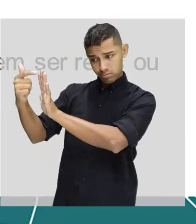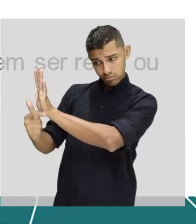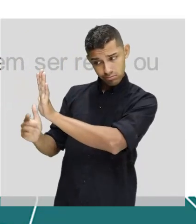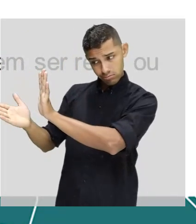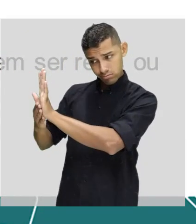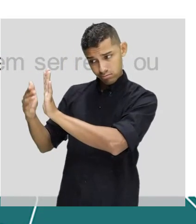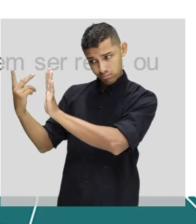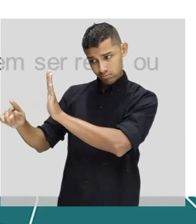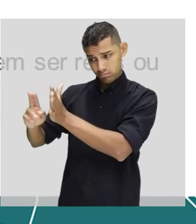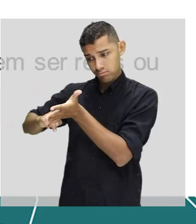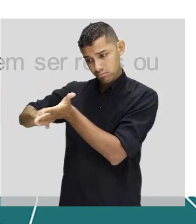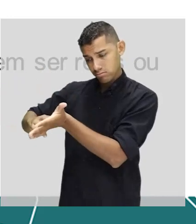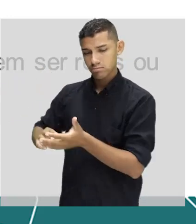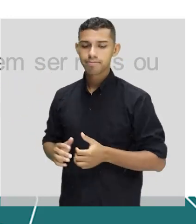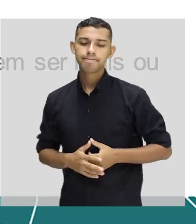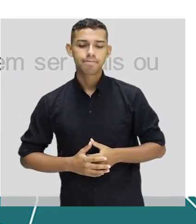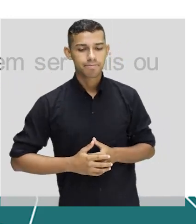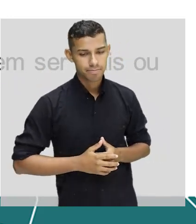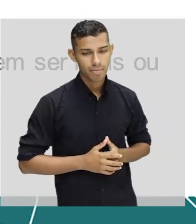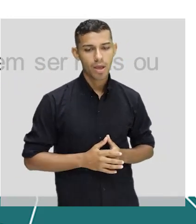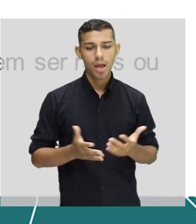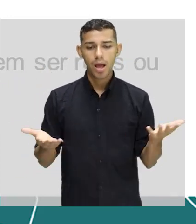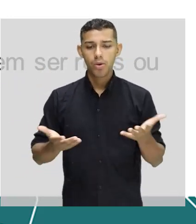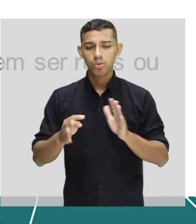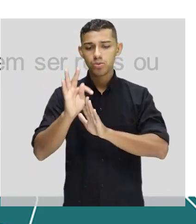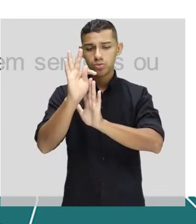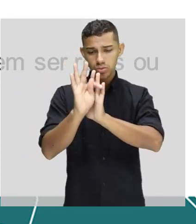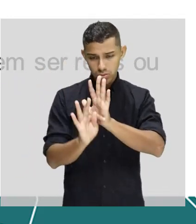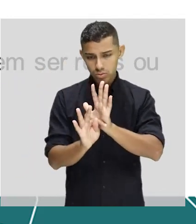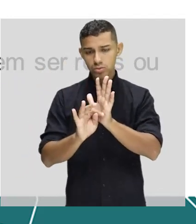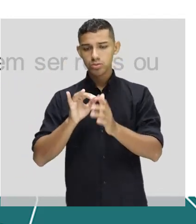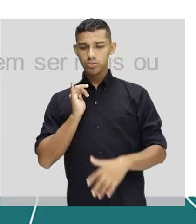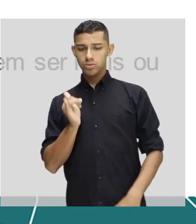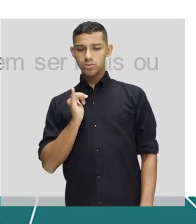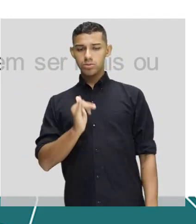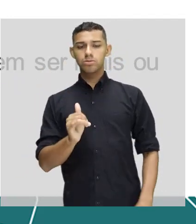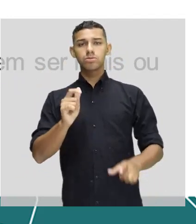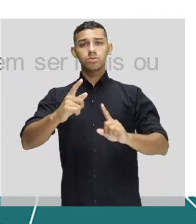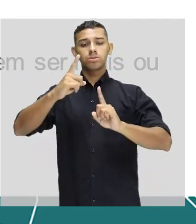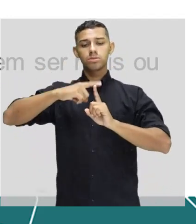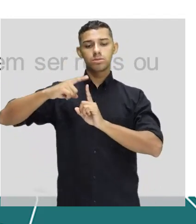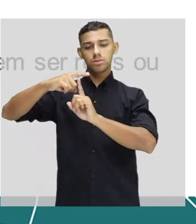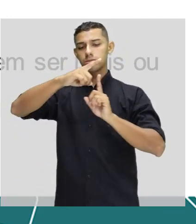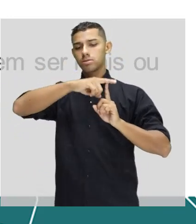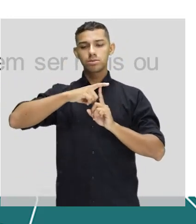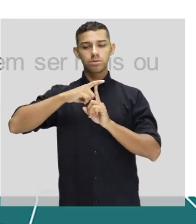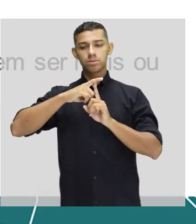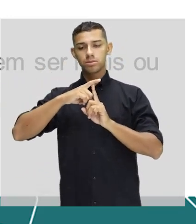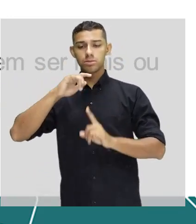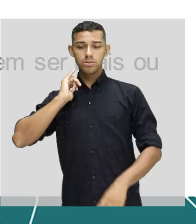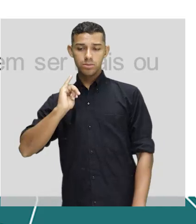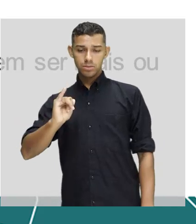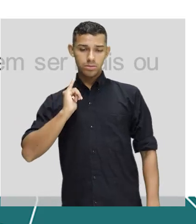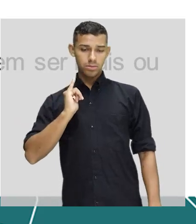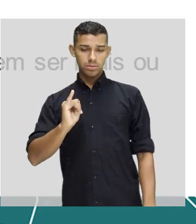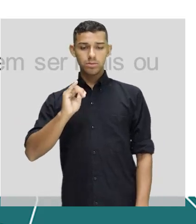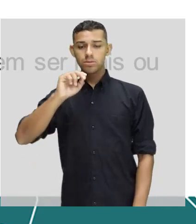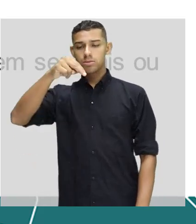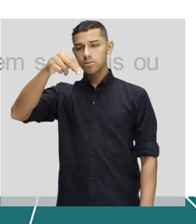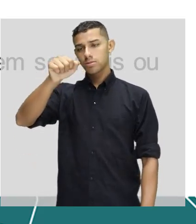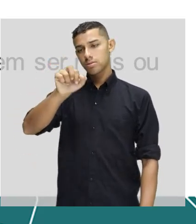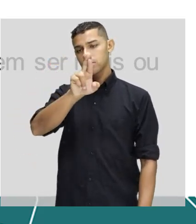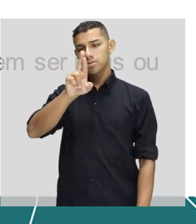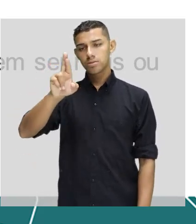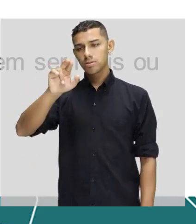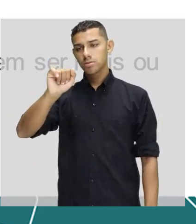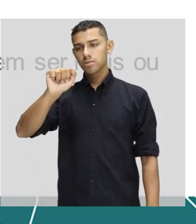narrativo. Vamos começar aqui, dentro das tipologias textuais, vamos começar então com o tipo textual narrativo.